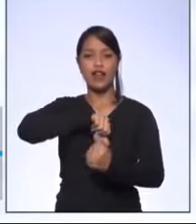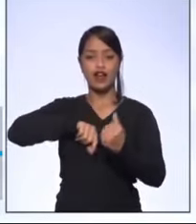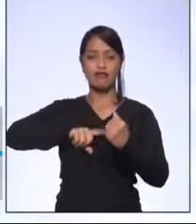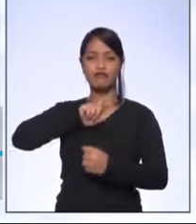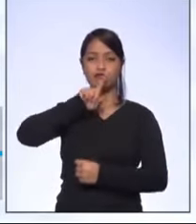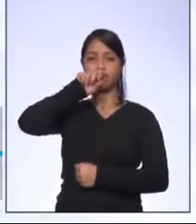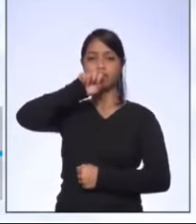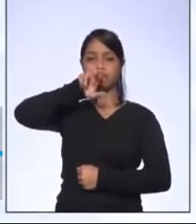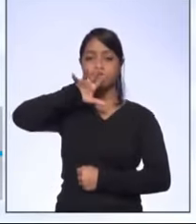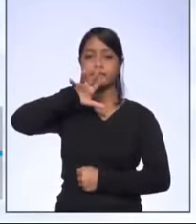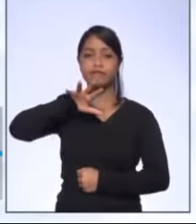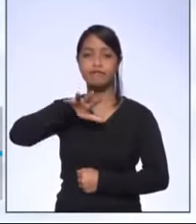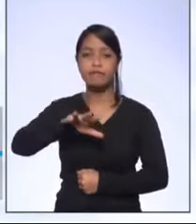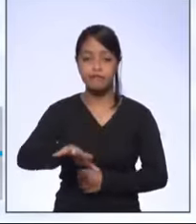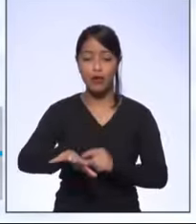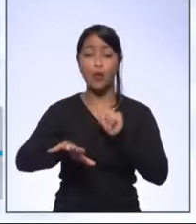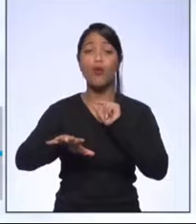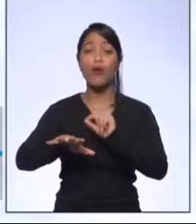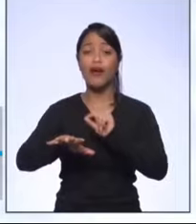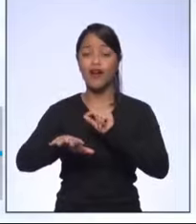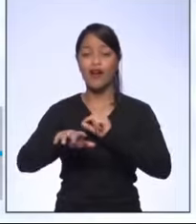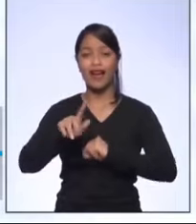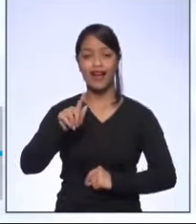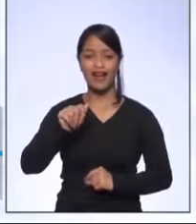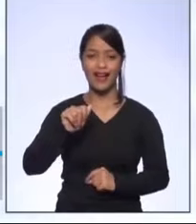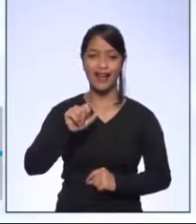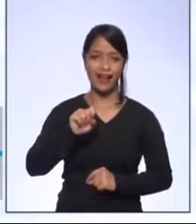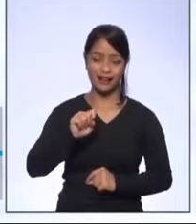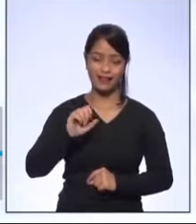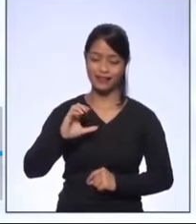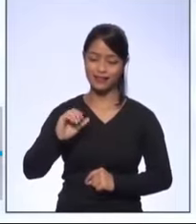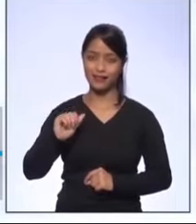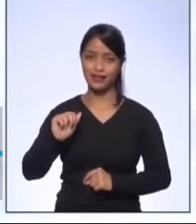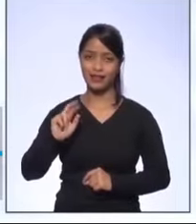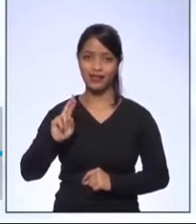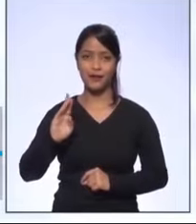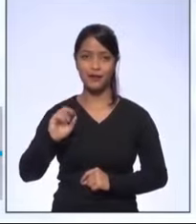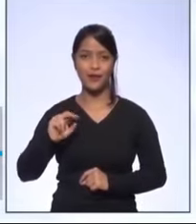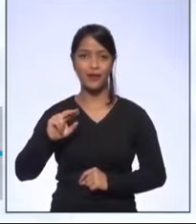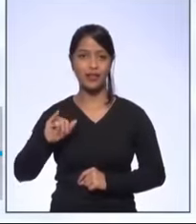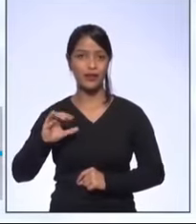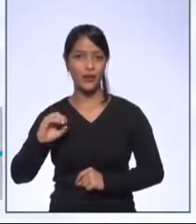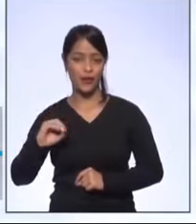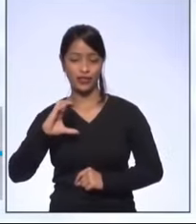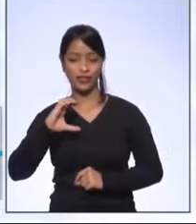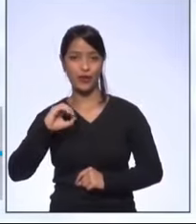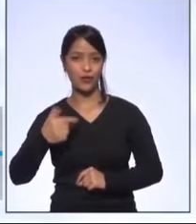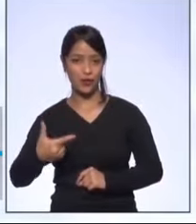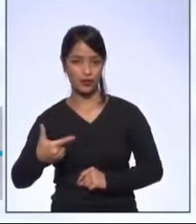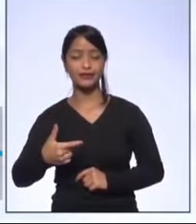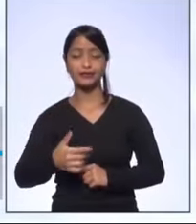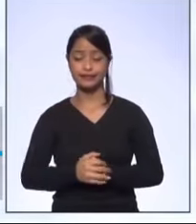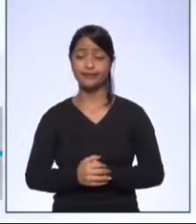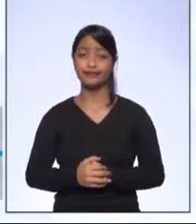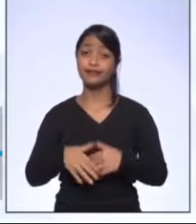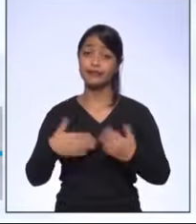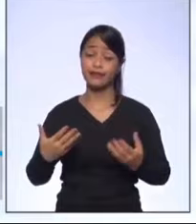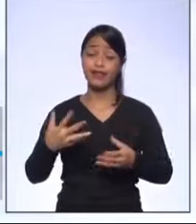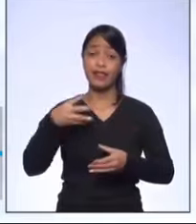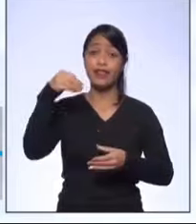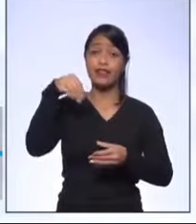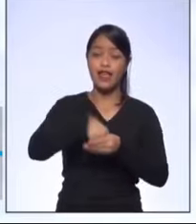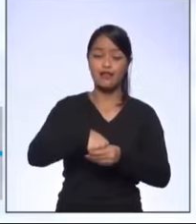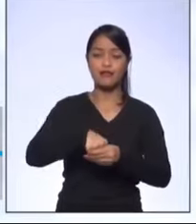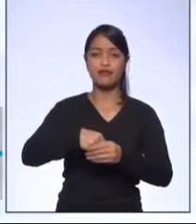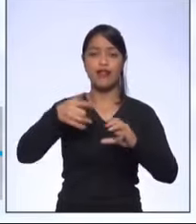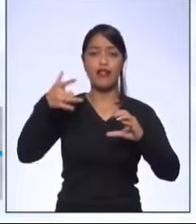diferente. Então o açúcar vai ser queimado lá dentro da célula, dentro da mitocôndria, que isso que é a respiração celular, e o